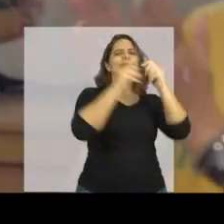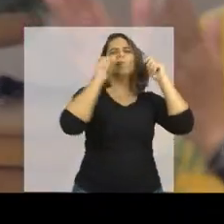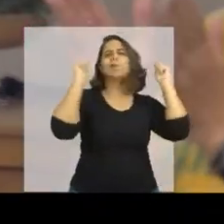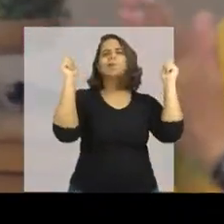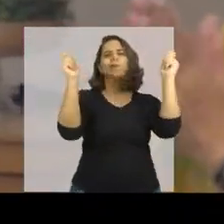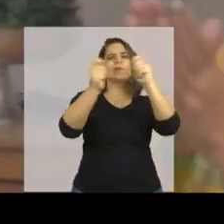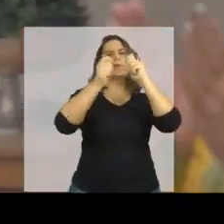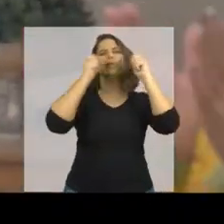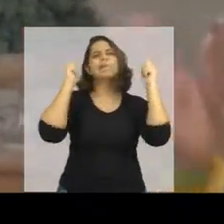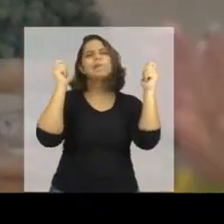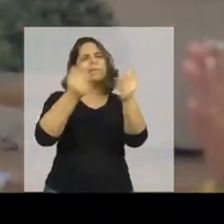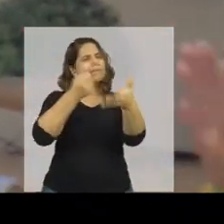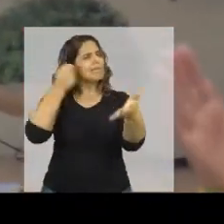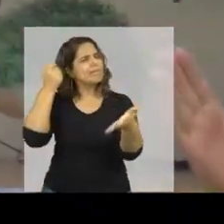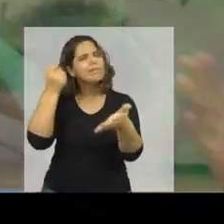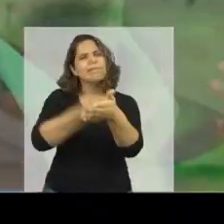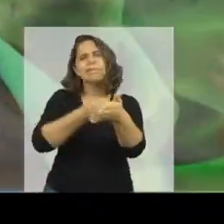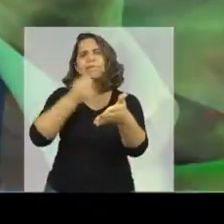continua.